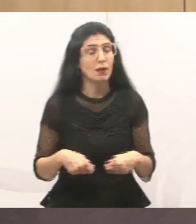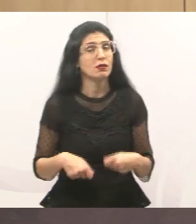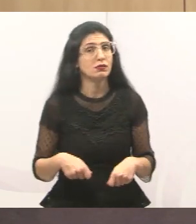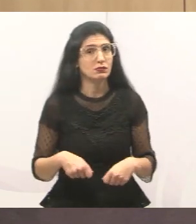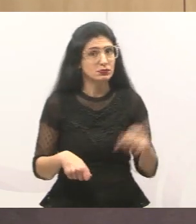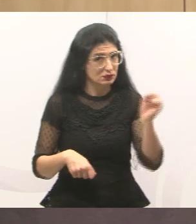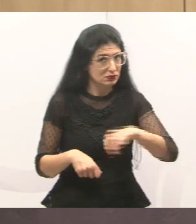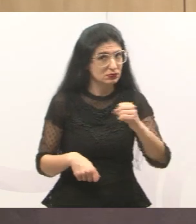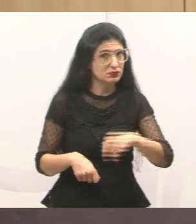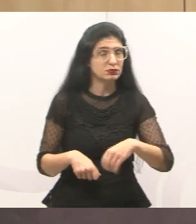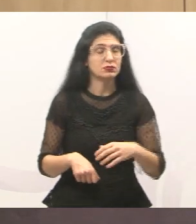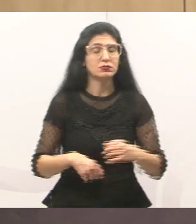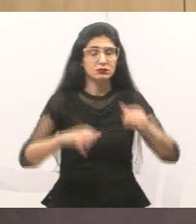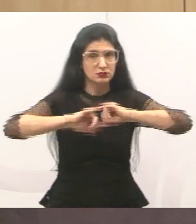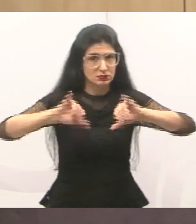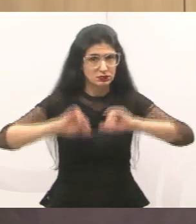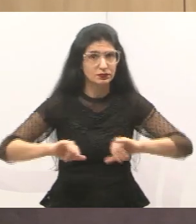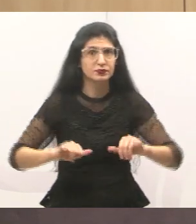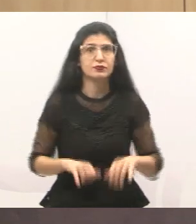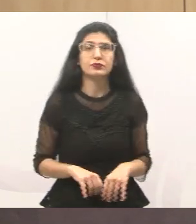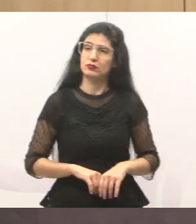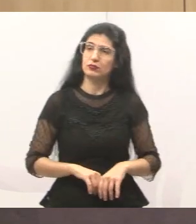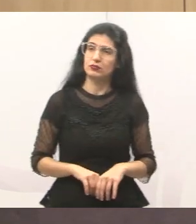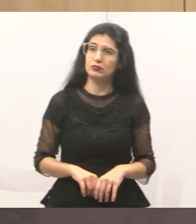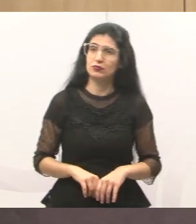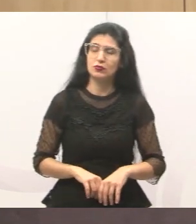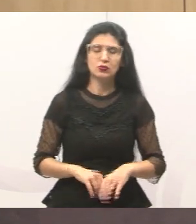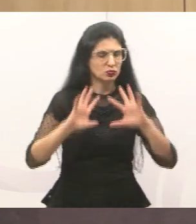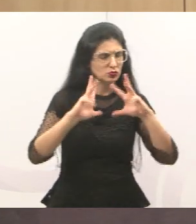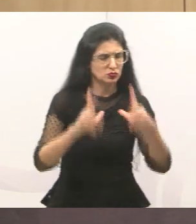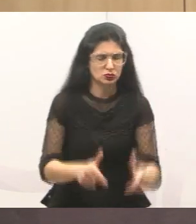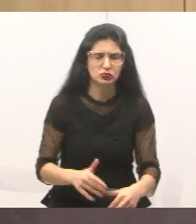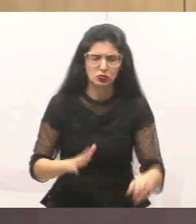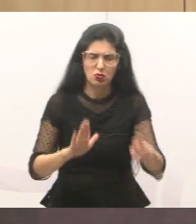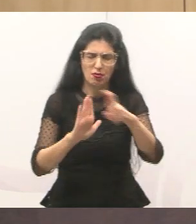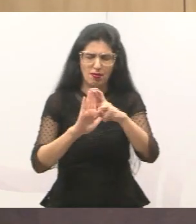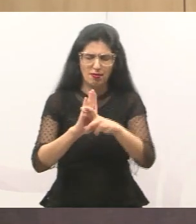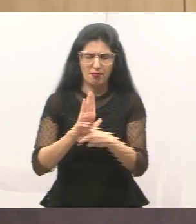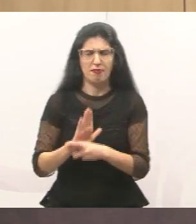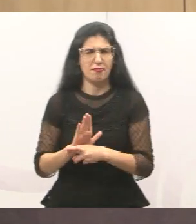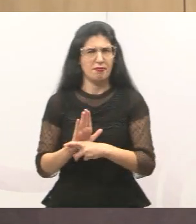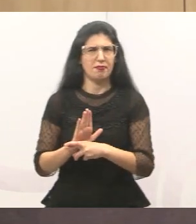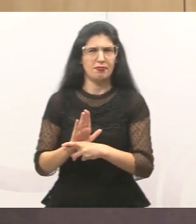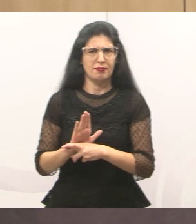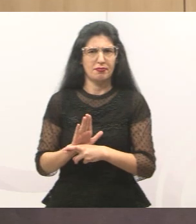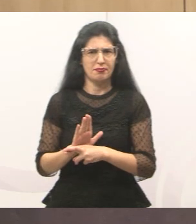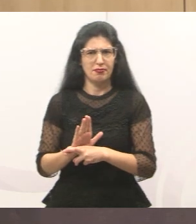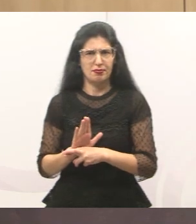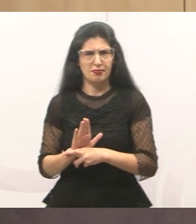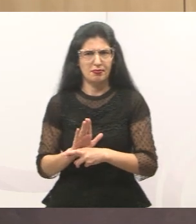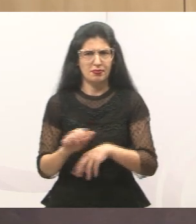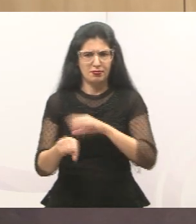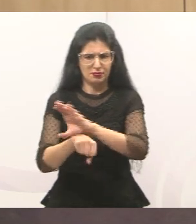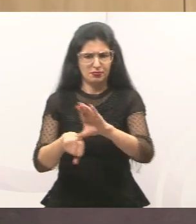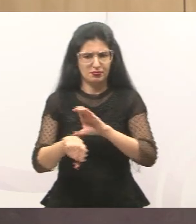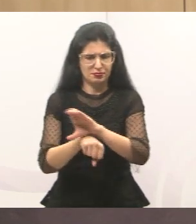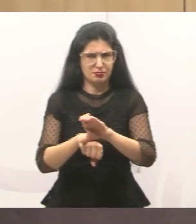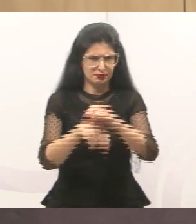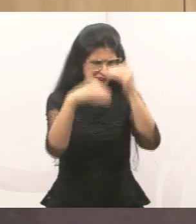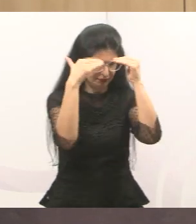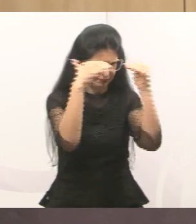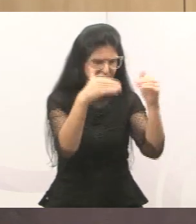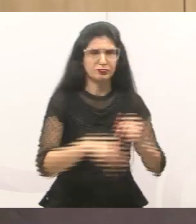Casa Legislativa atendeu a todas as exigências legais no caso em questão, proporcionando ao